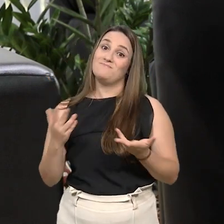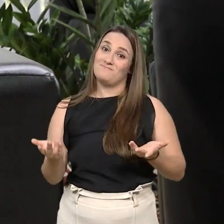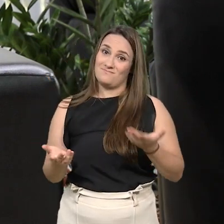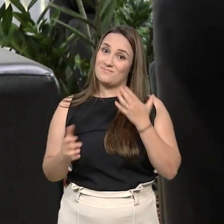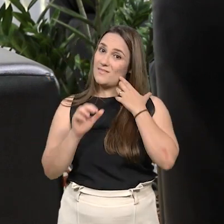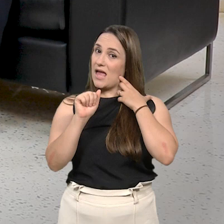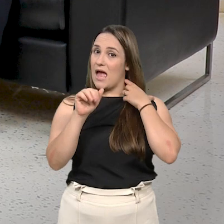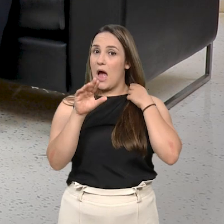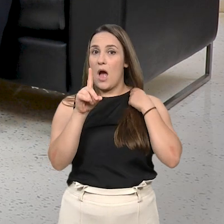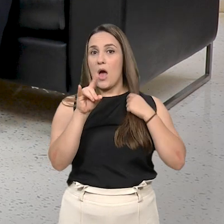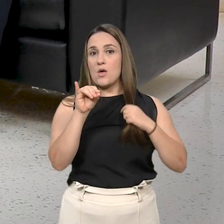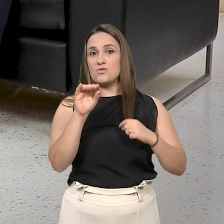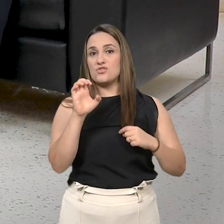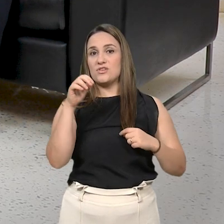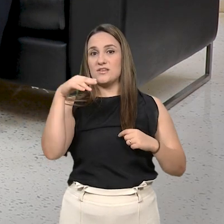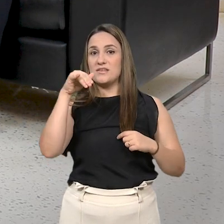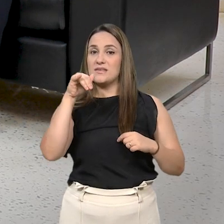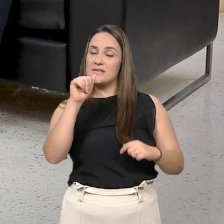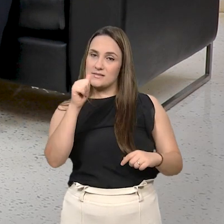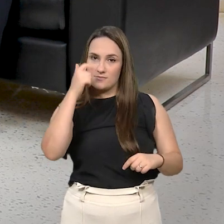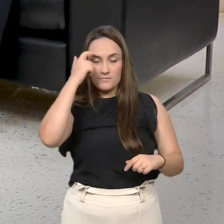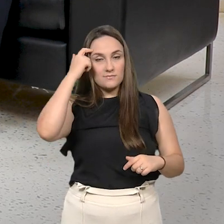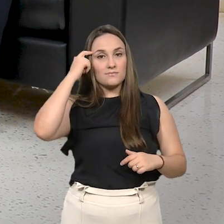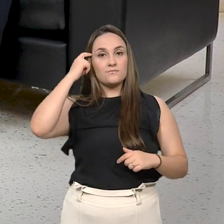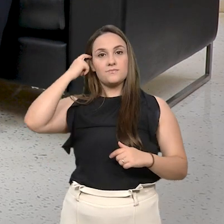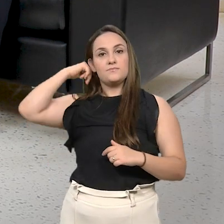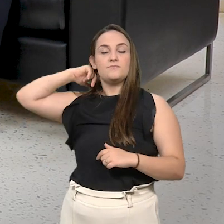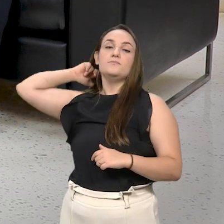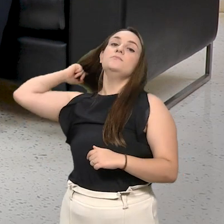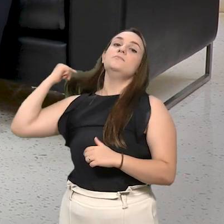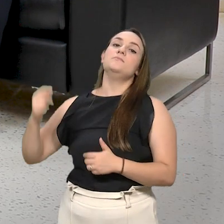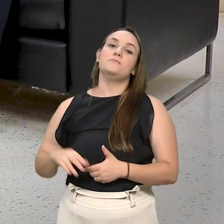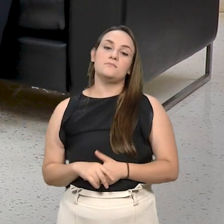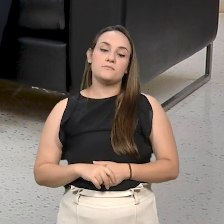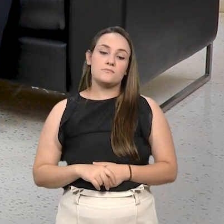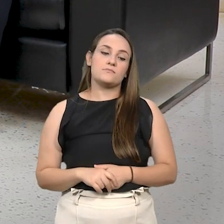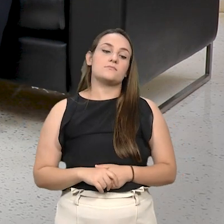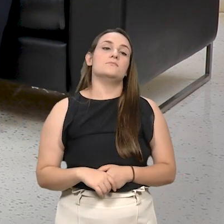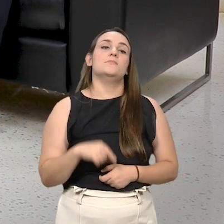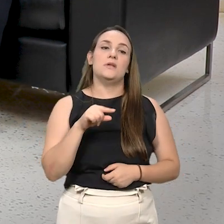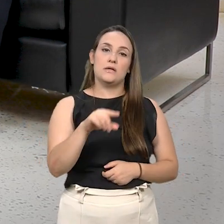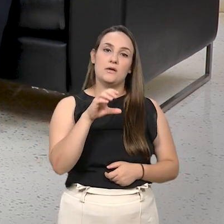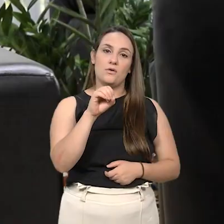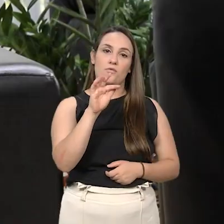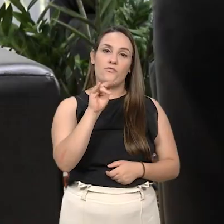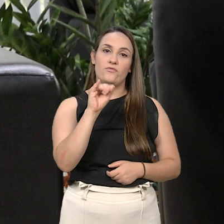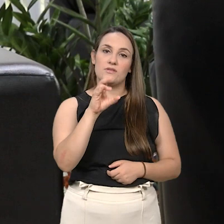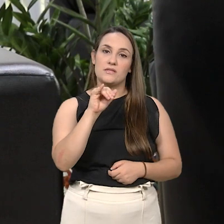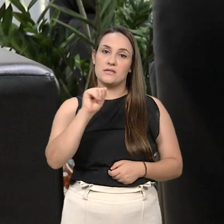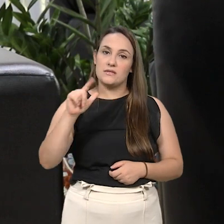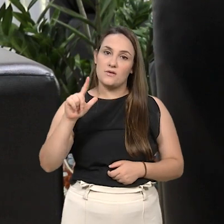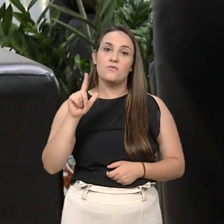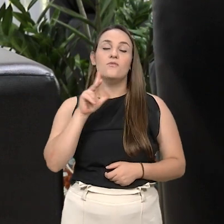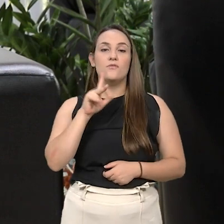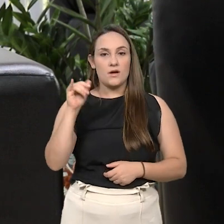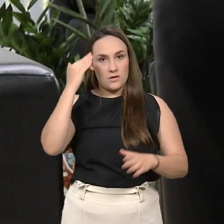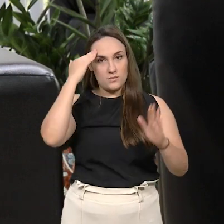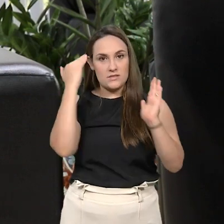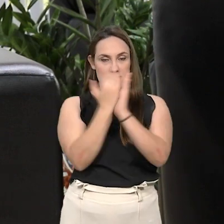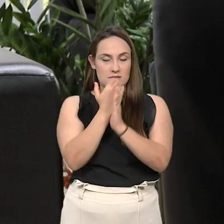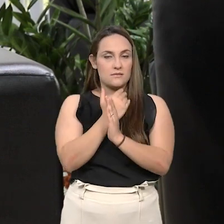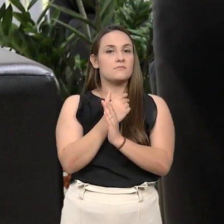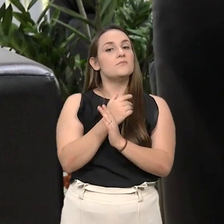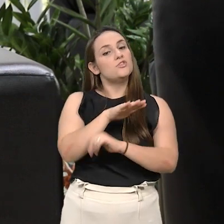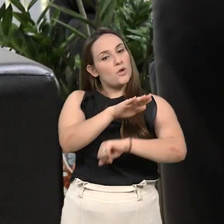mandados. Encaminhou lá para o oficial de justiça de Pedro Gomes, que vai cumprir e vai intimar as pessoas. Pois bem,